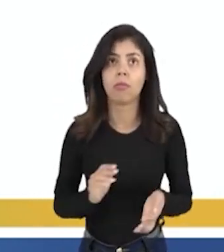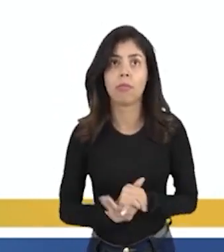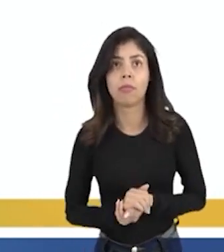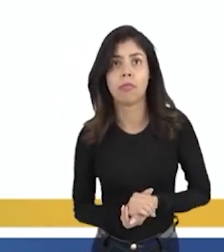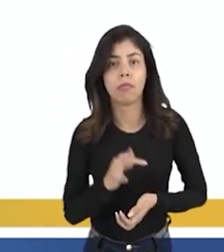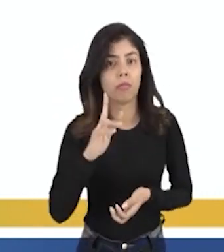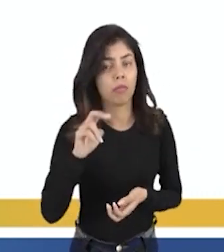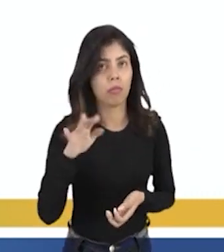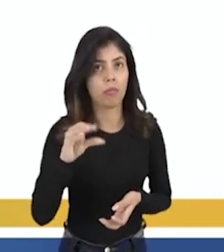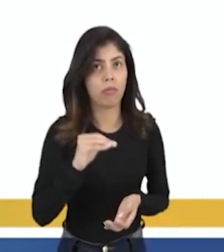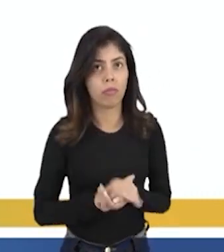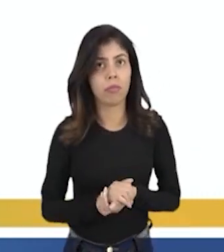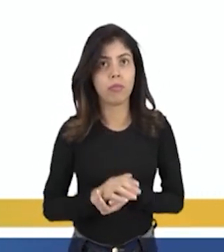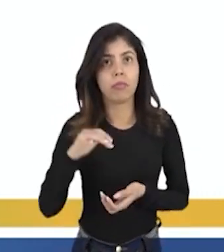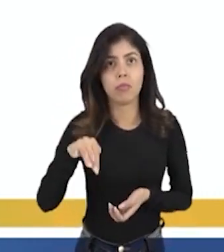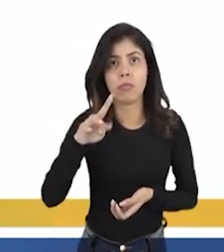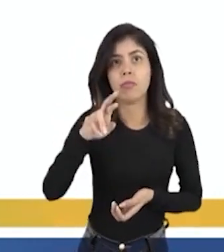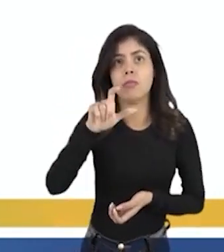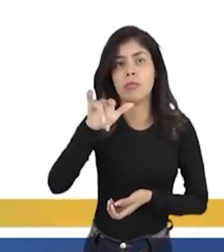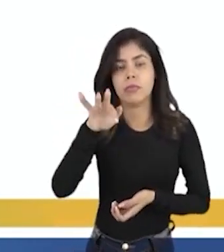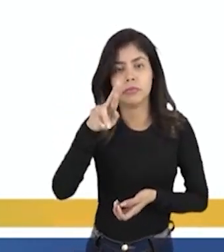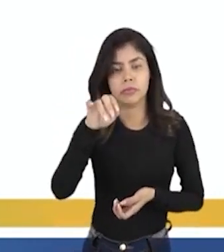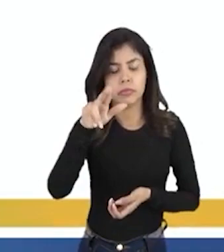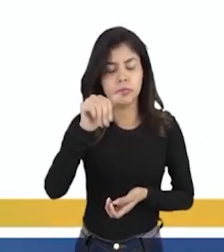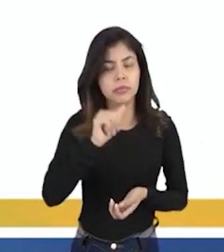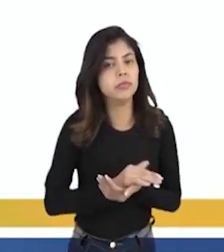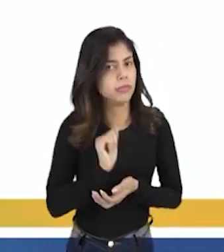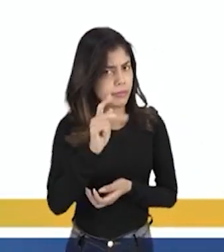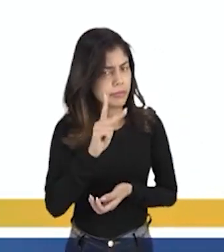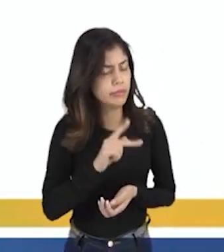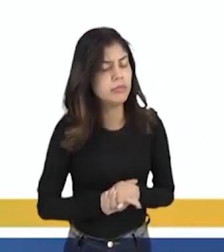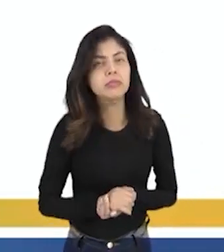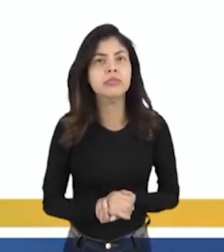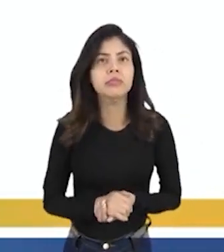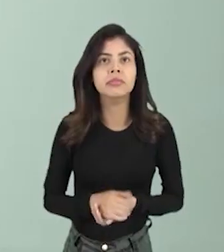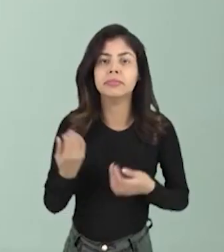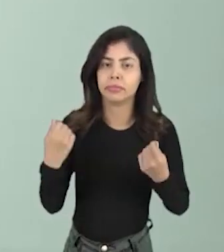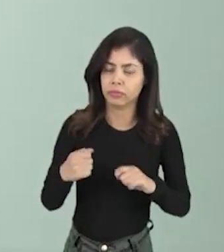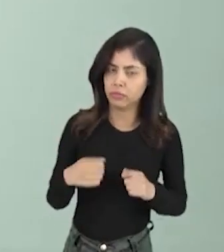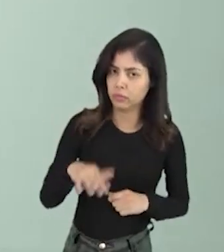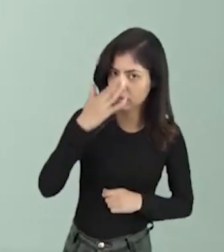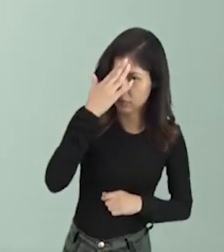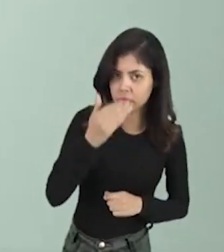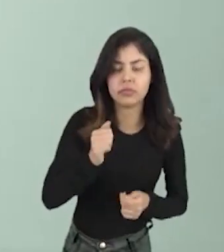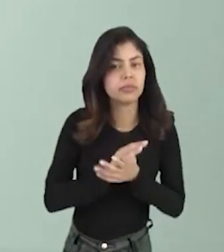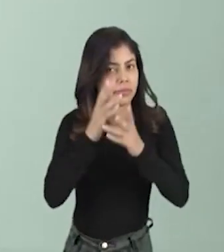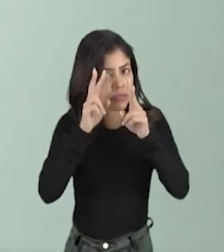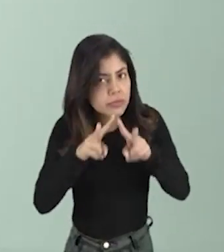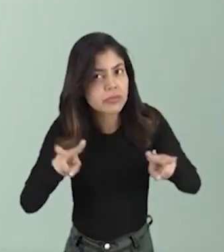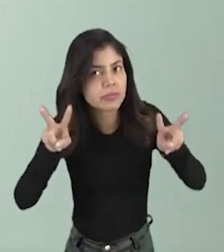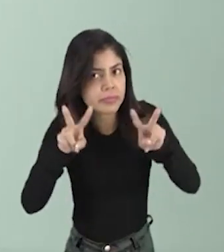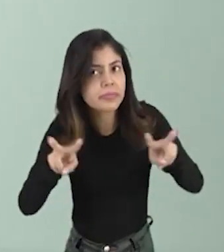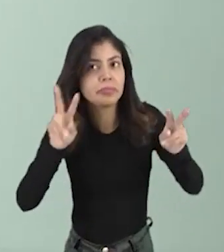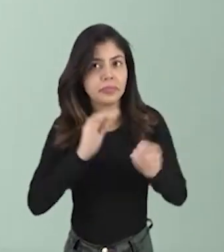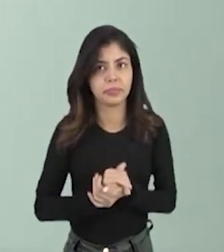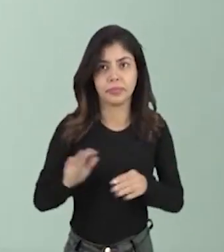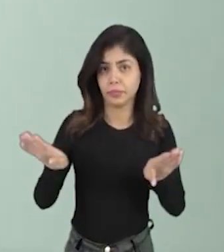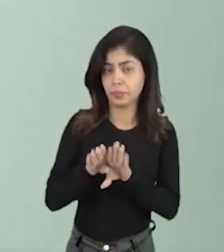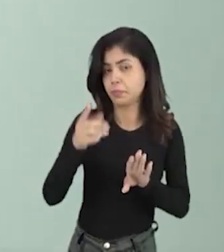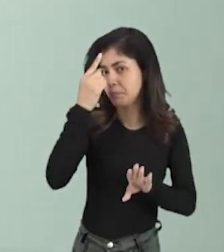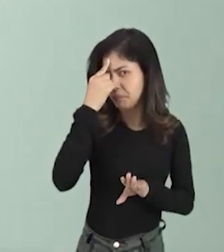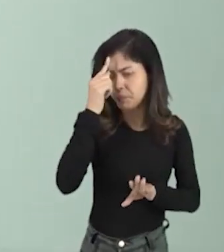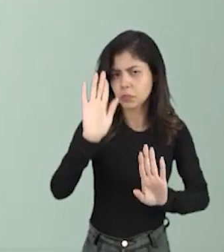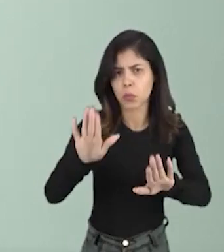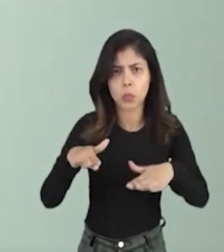função fática, função metalinguística, ok? Então, é necessário vocês sempre visualizarem, terem em